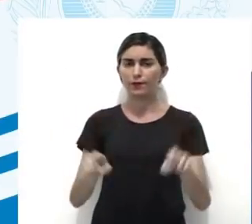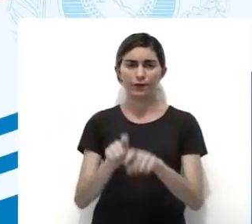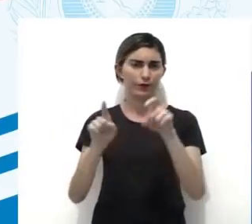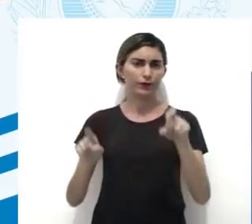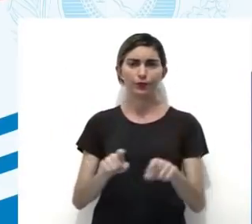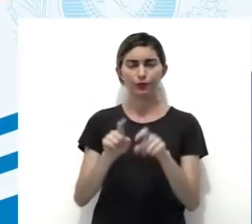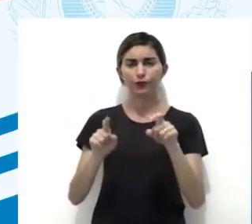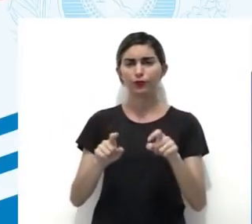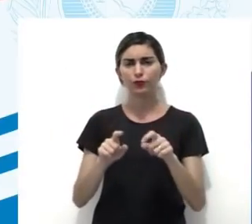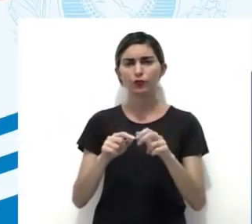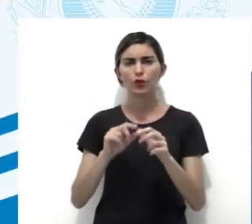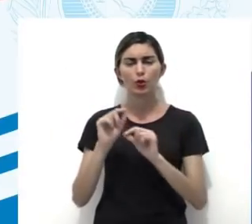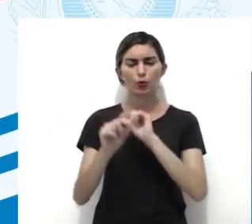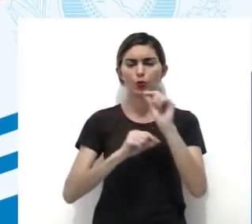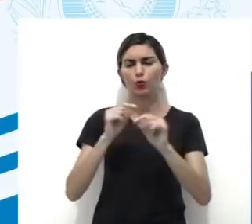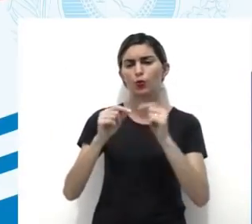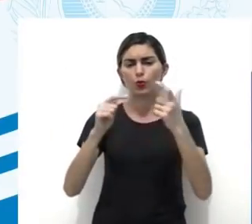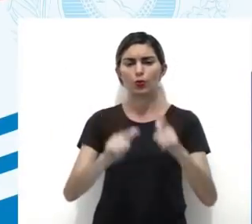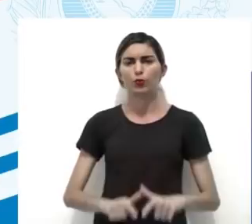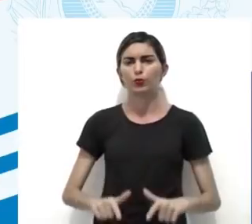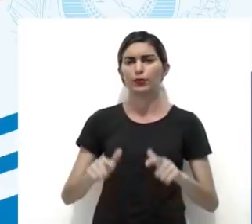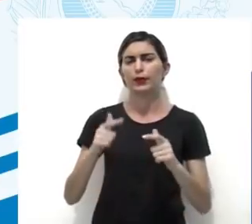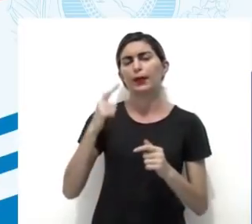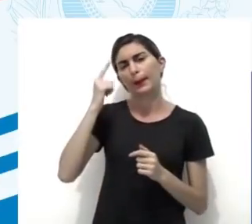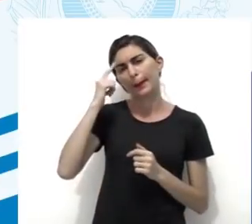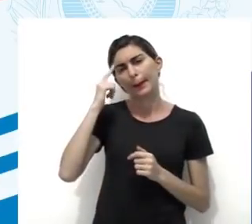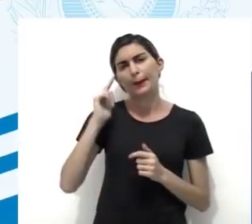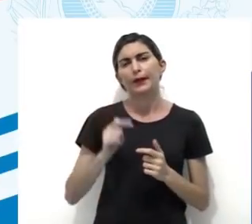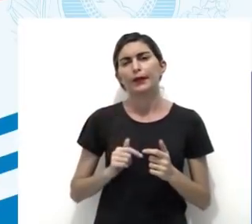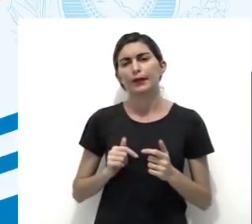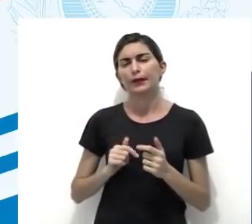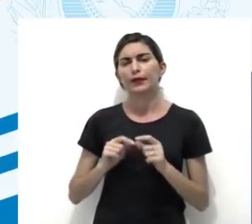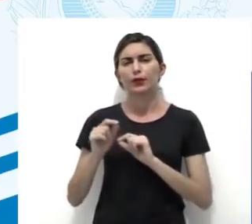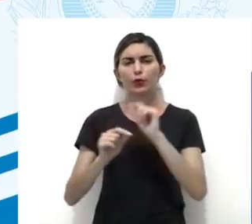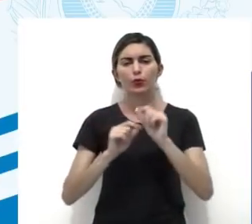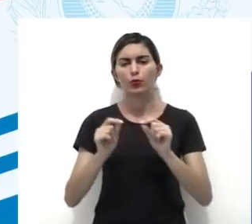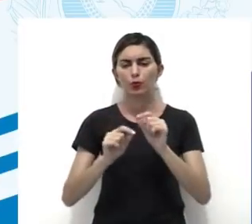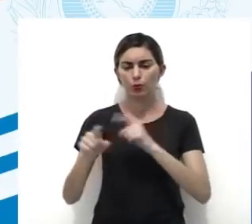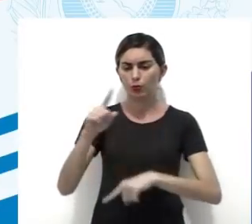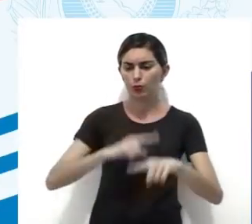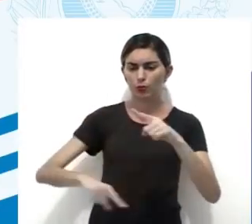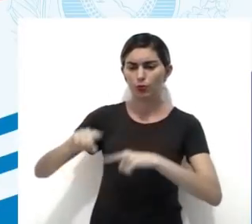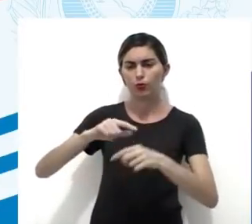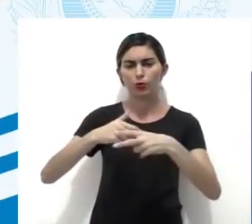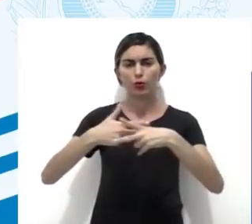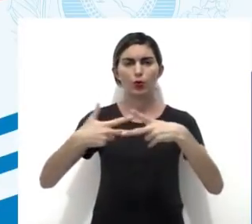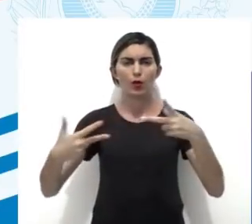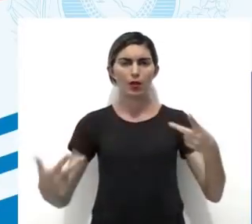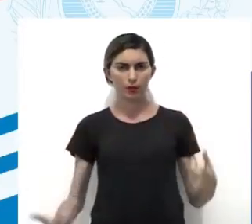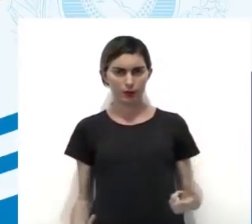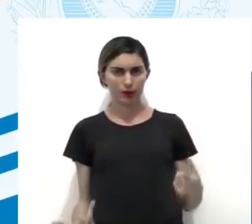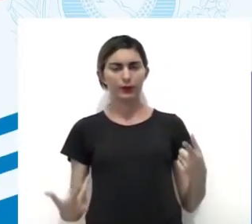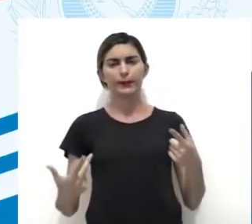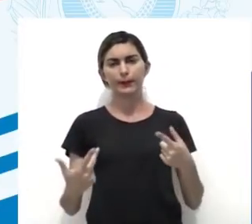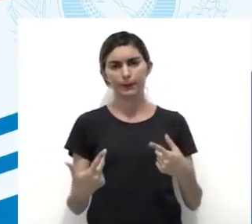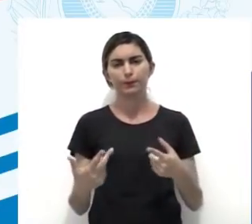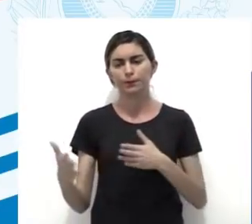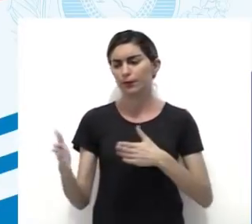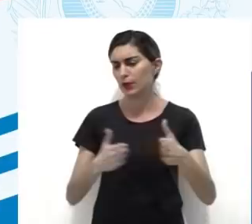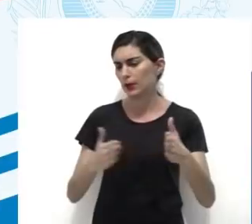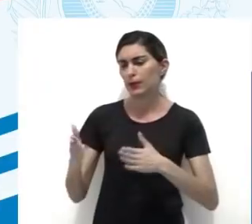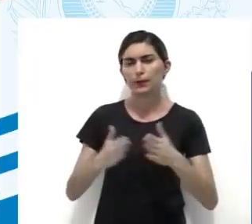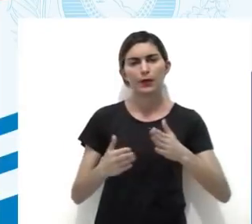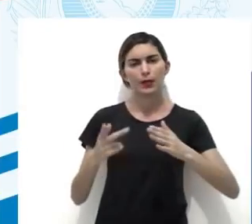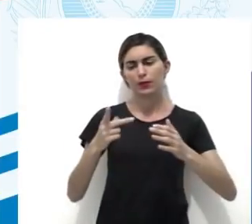esfera onde leva em consideração o controle da qualidade dos meios